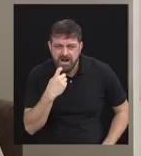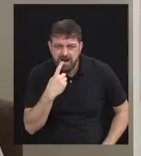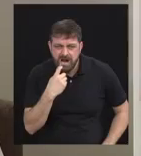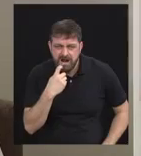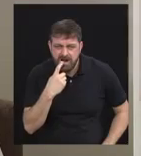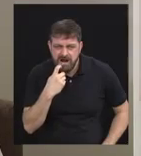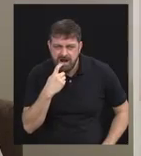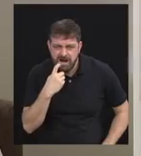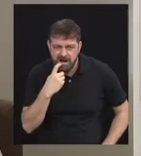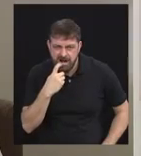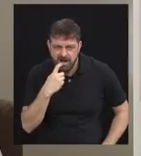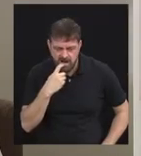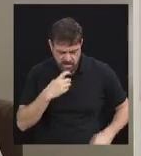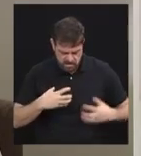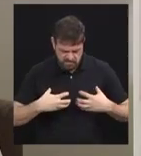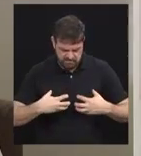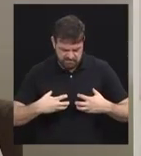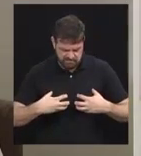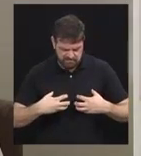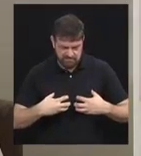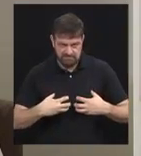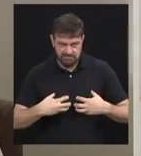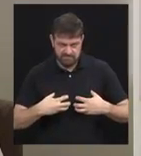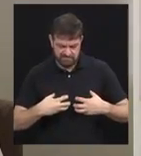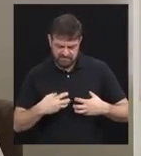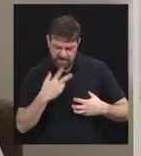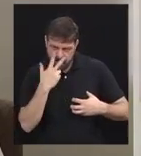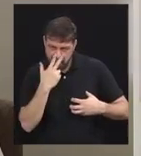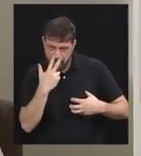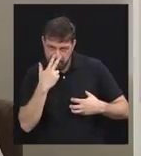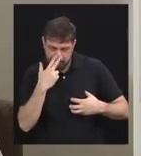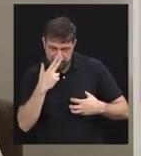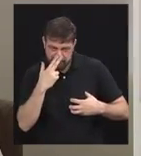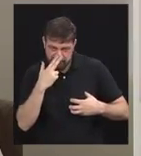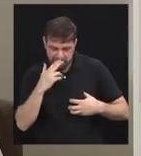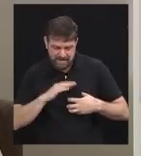com os poros bastante salientes, parecendo